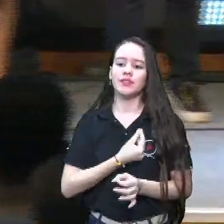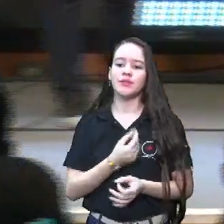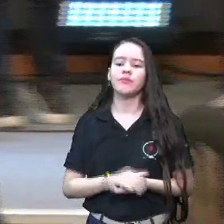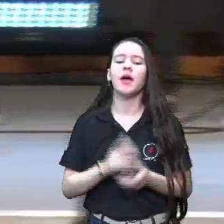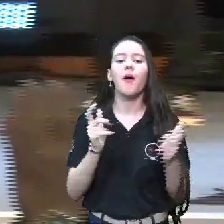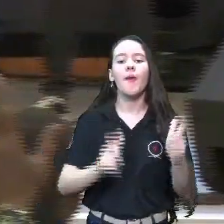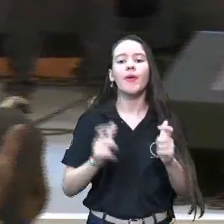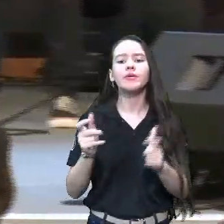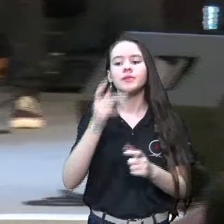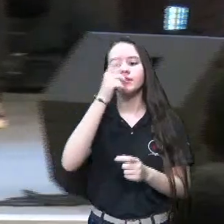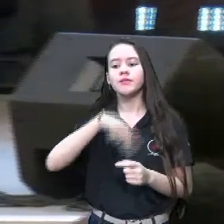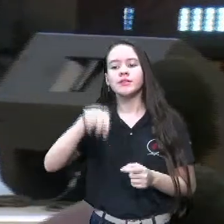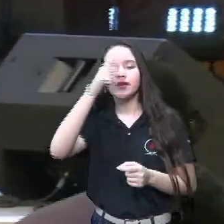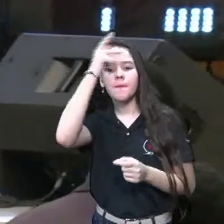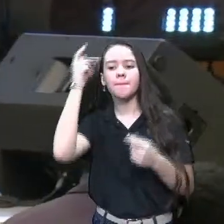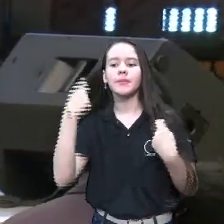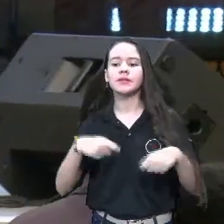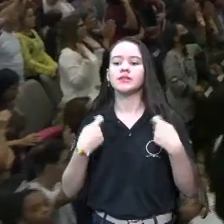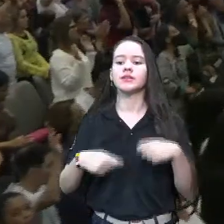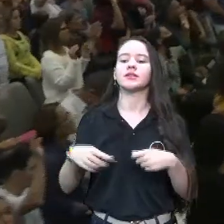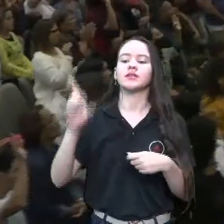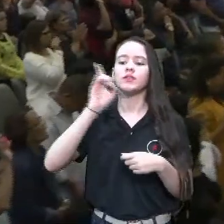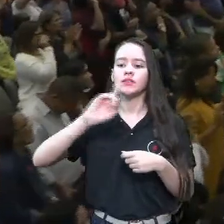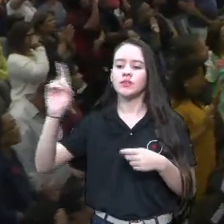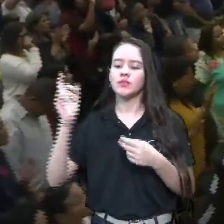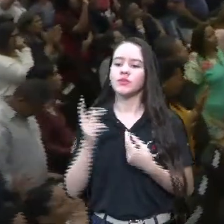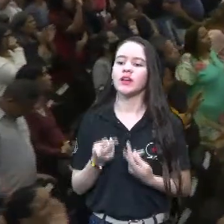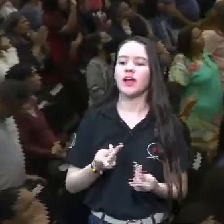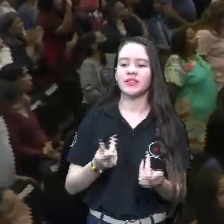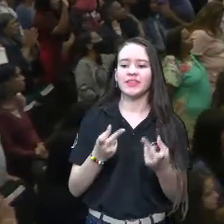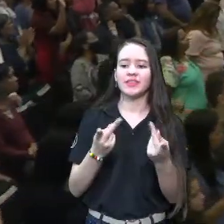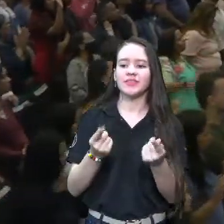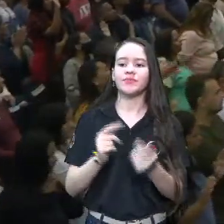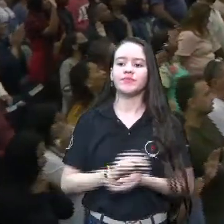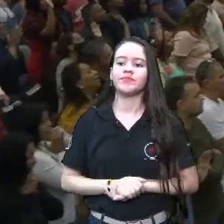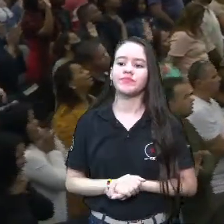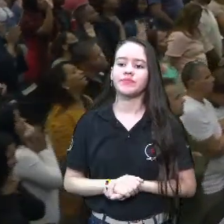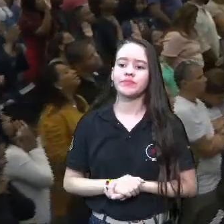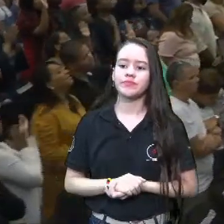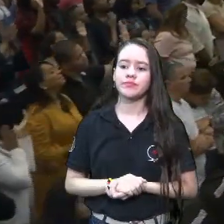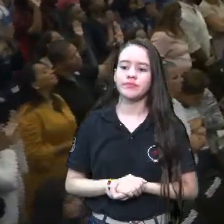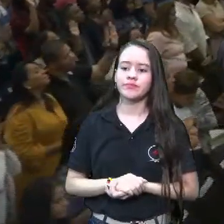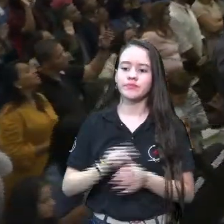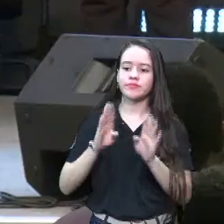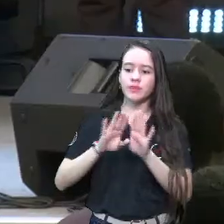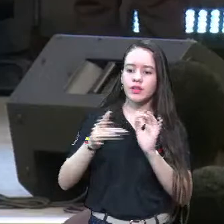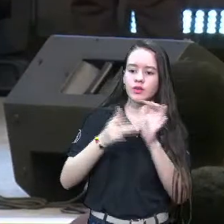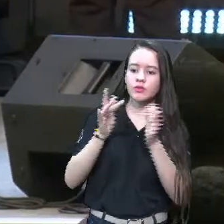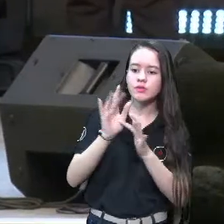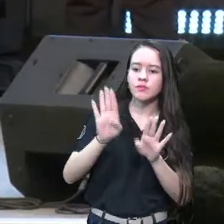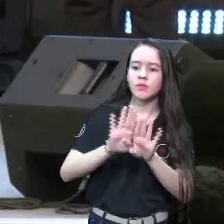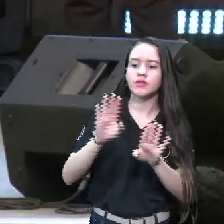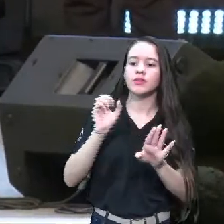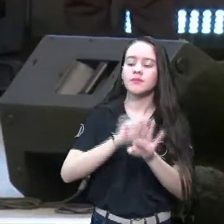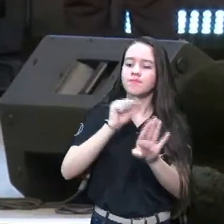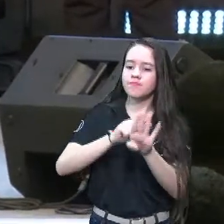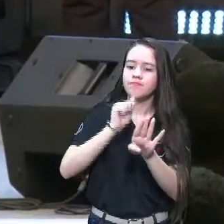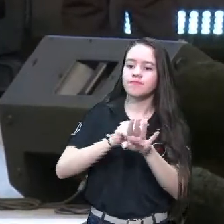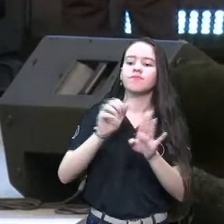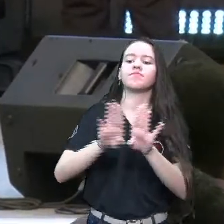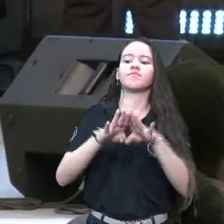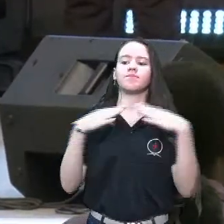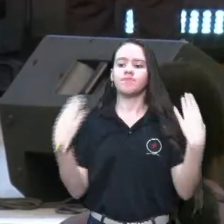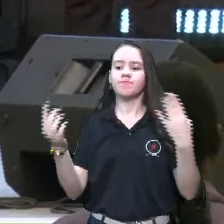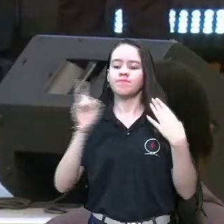que precisam de Deus? A eternidade está às portas, eis que estão à porta e bato, aquele que abriu, eu entro, entrarei e cearei